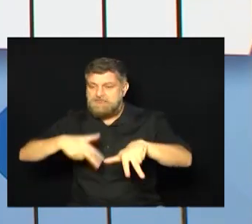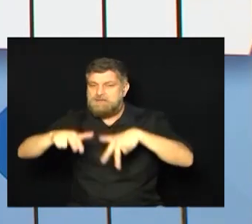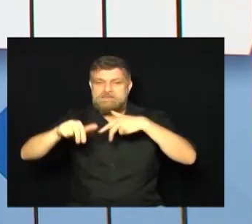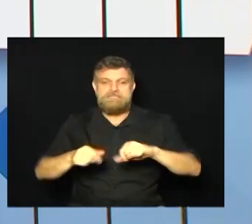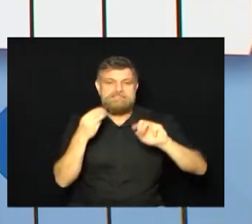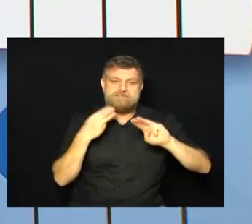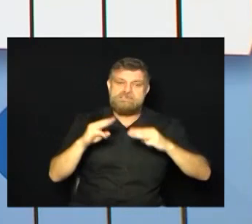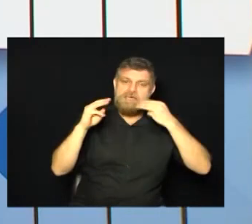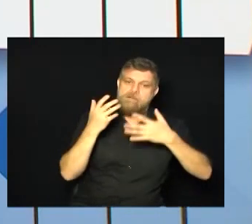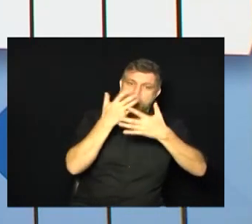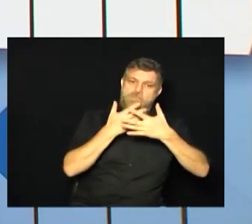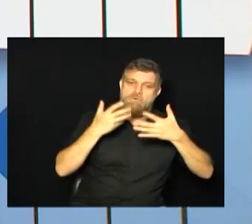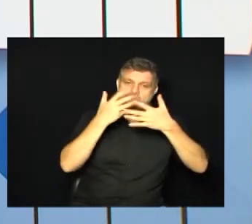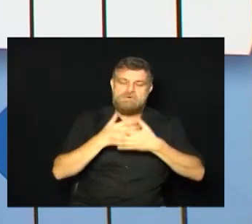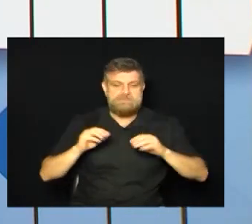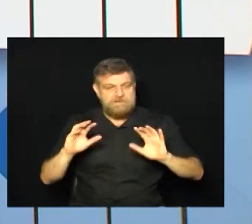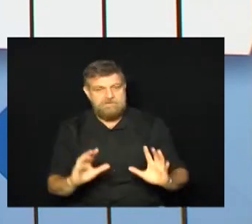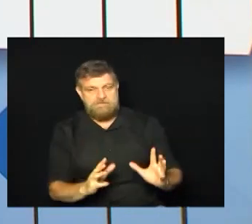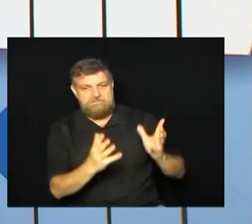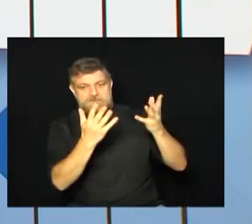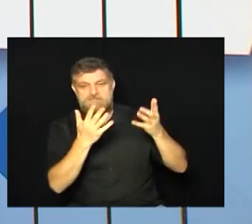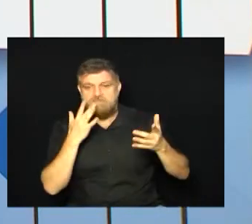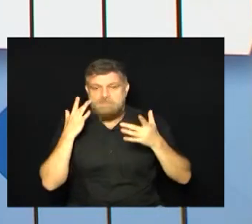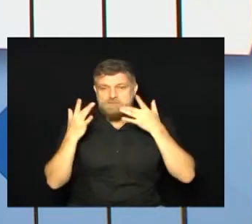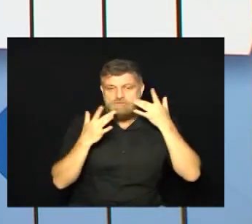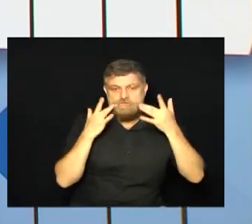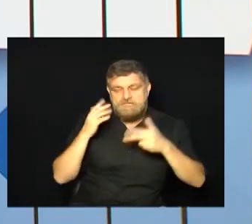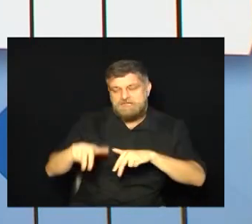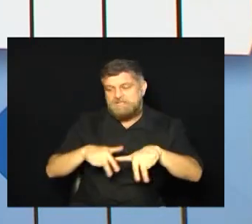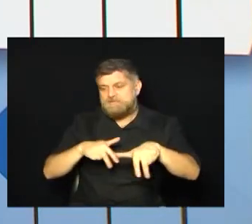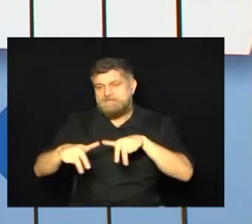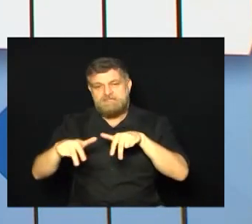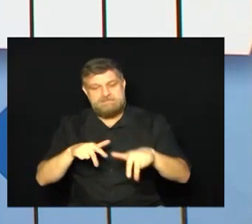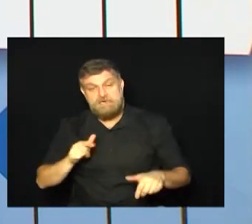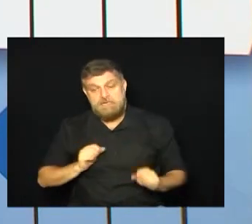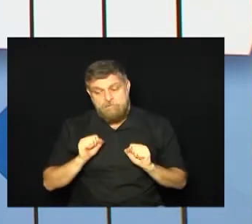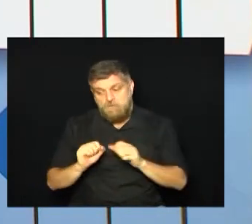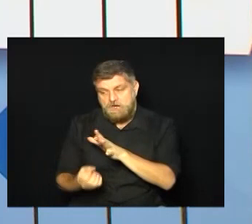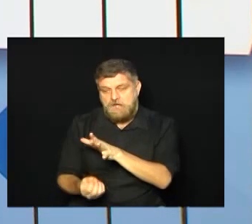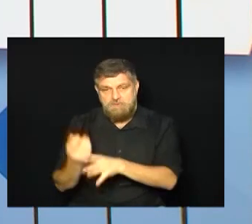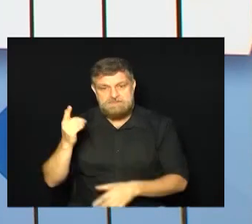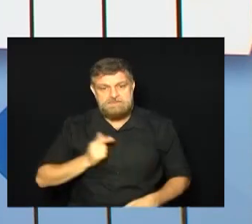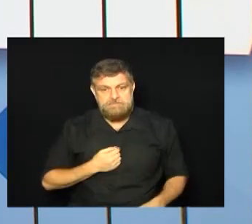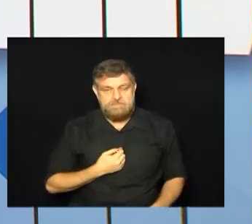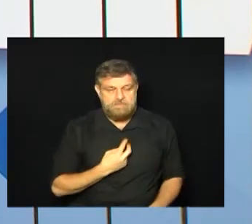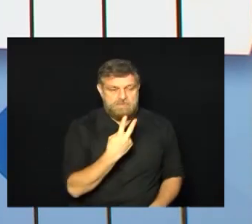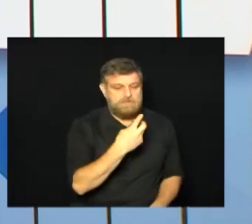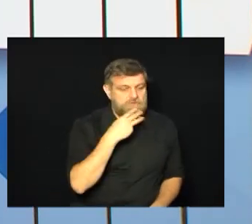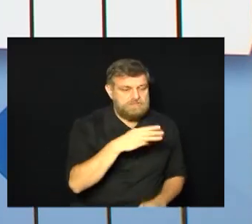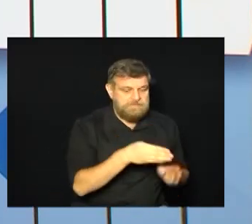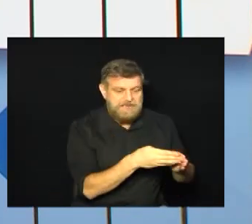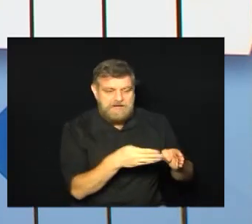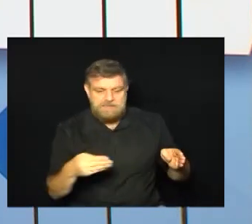música, mostras, festivais de teatro, dança e música que podem acontecer entre 2 de março